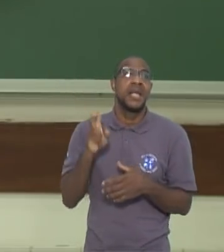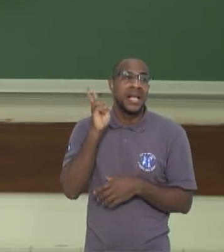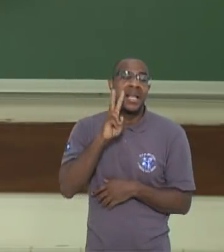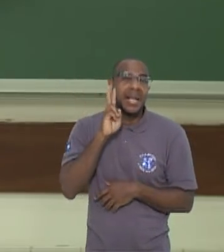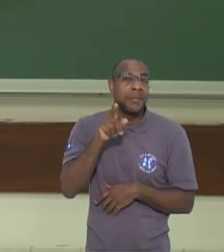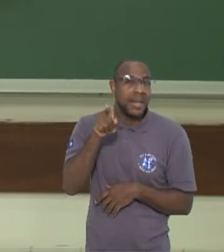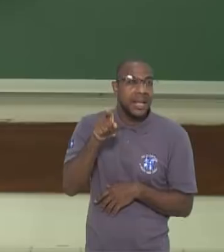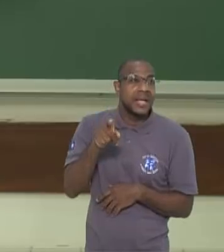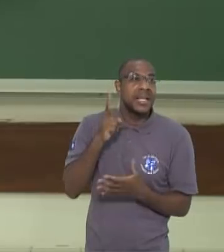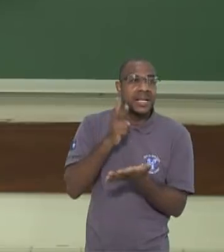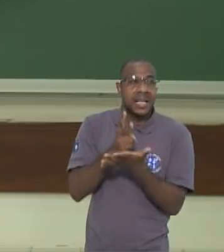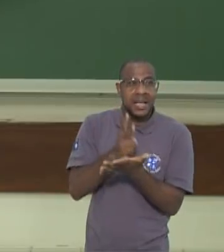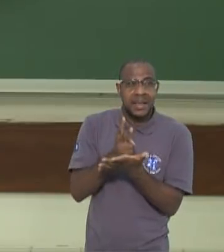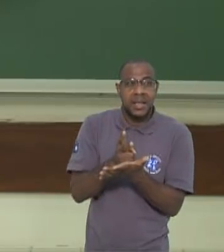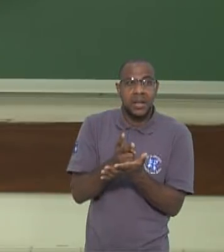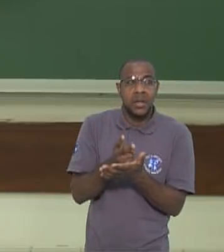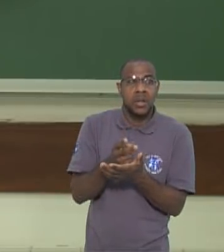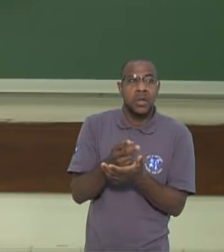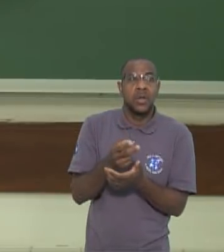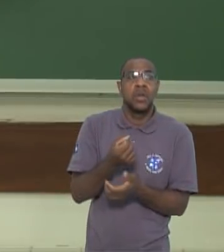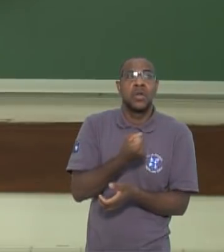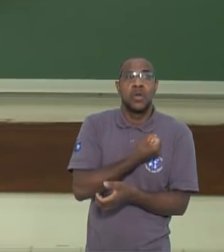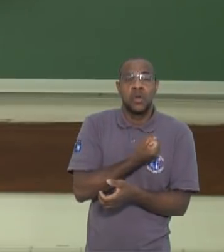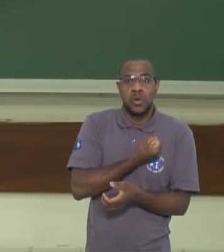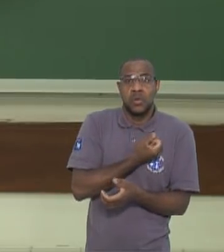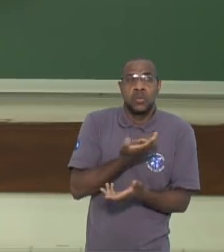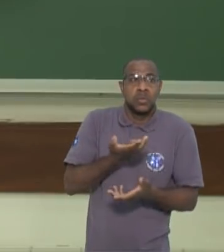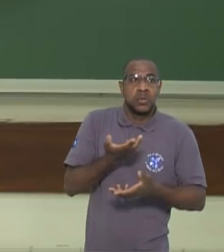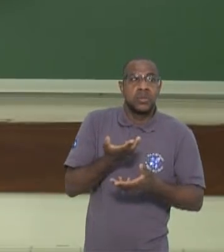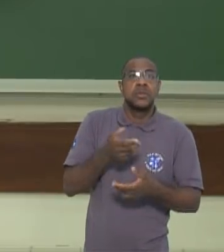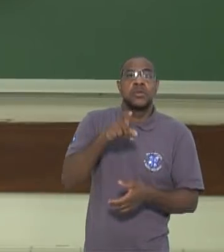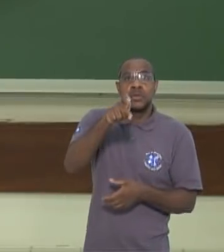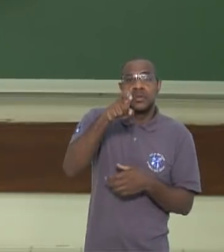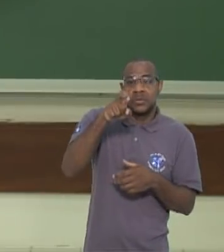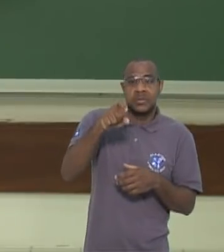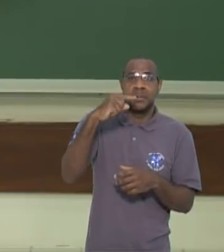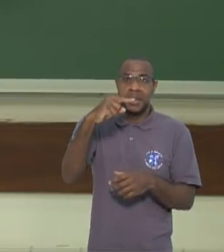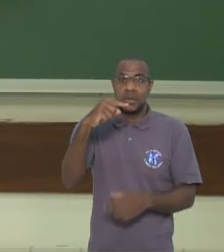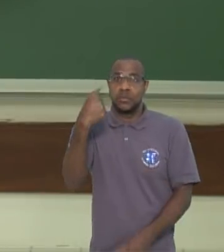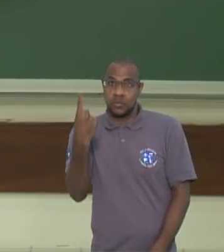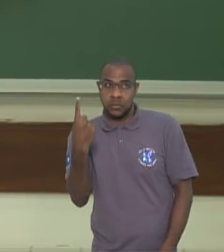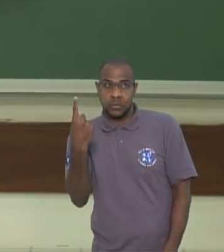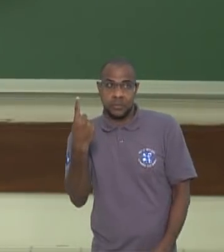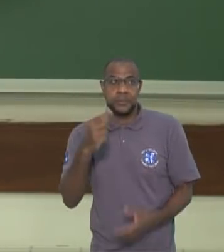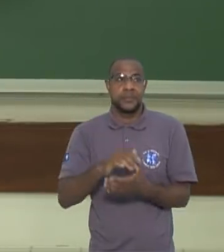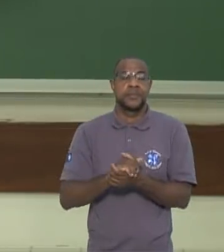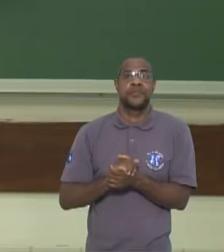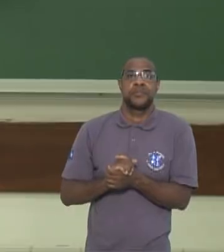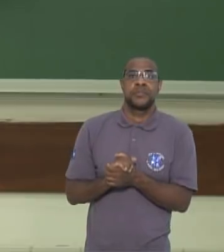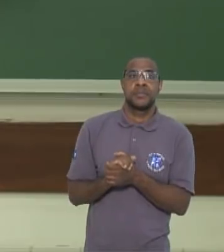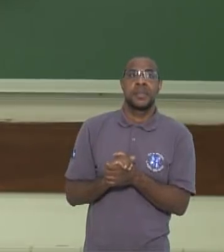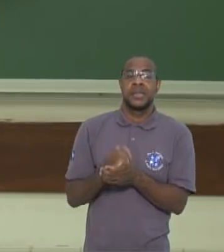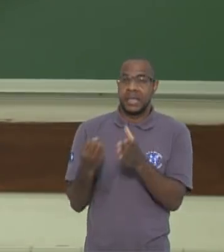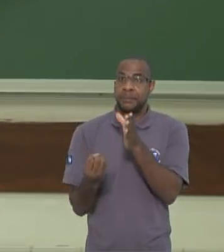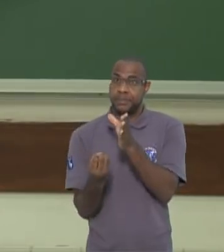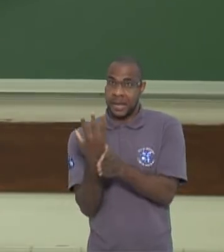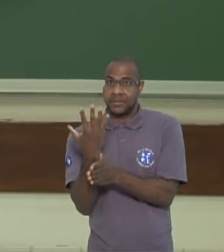que sempre o número de corpúsculo de Barr que tem é o número de X menos 1, porque um X é ativo, os outros são inativados.